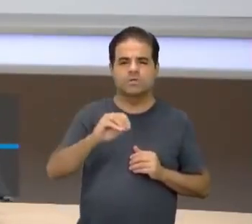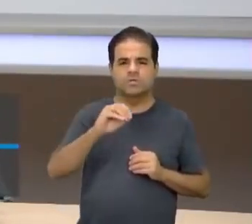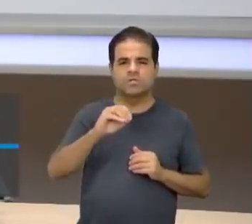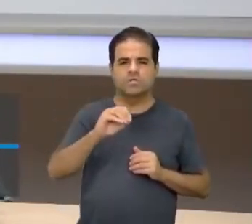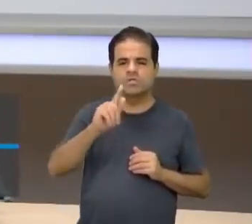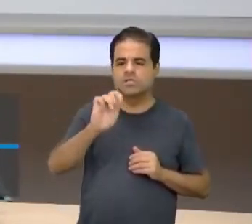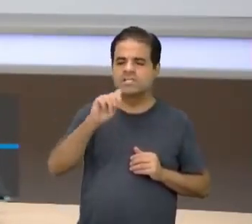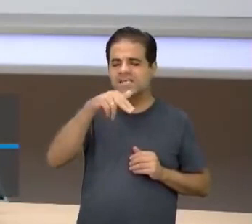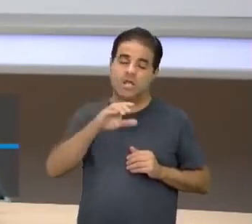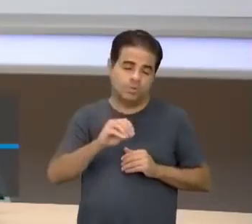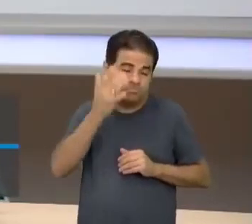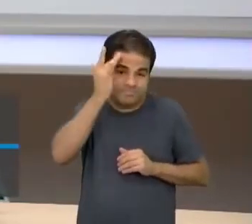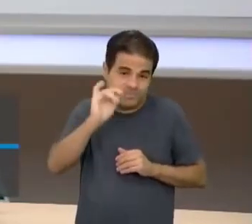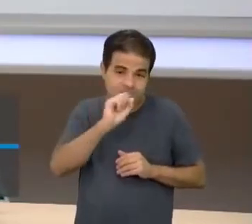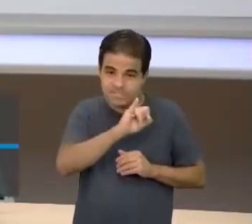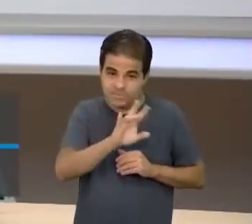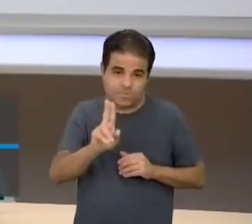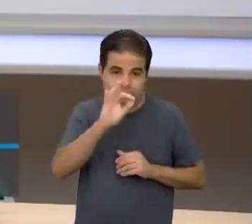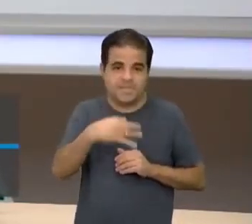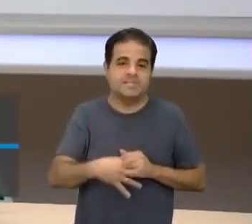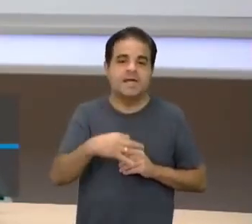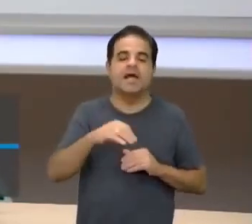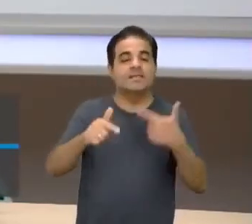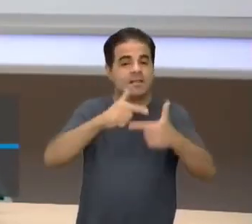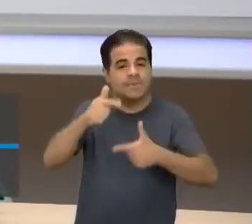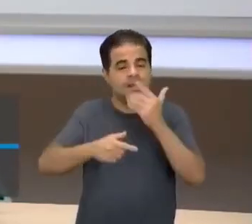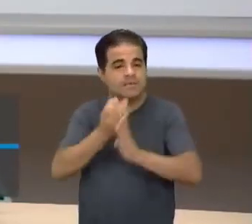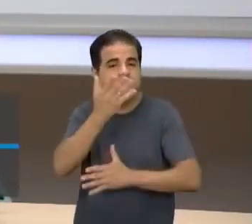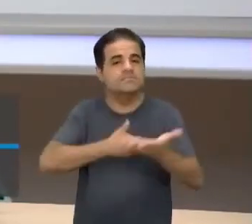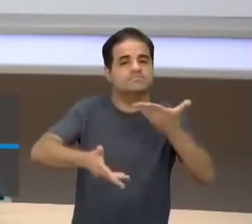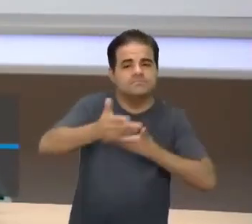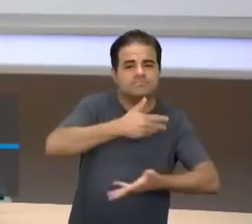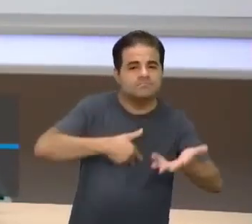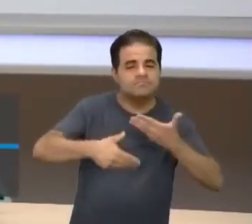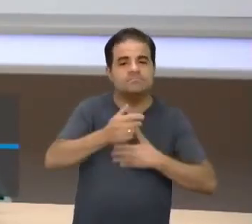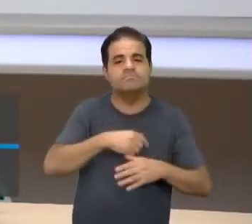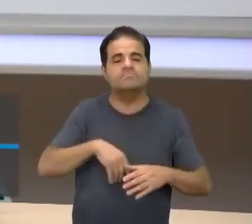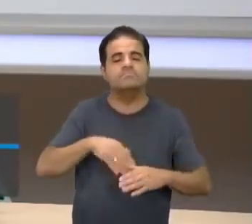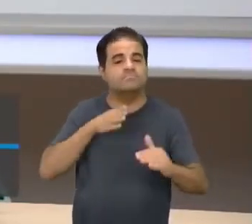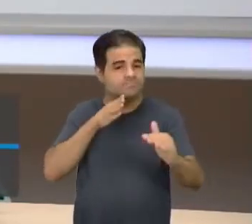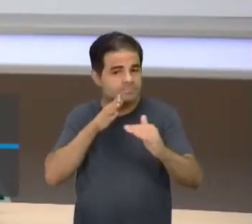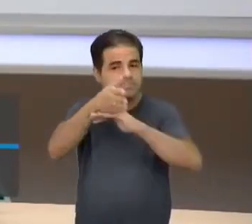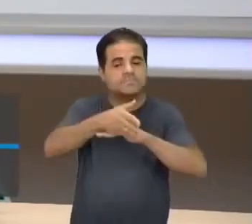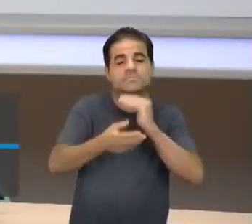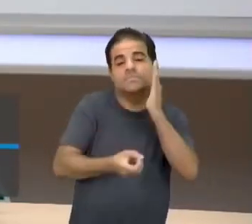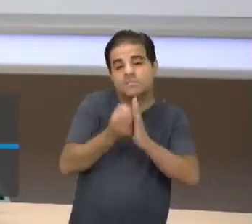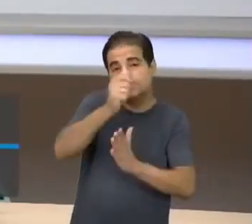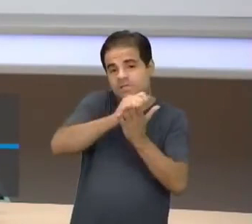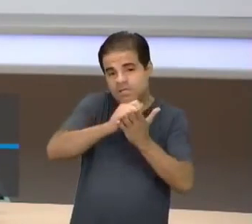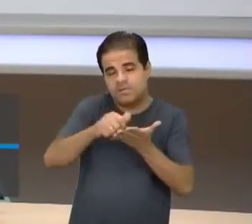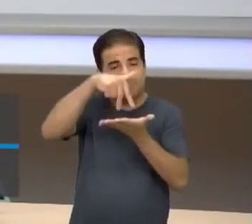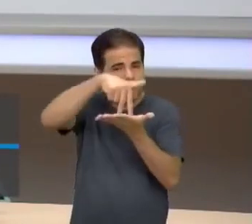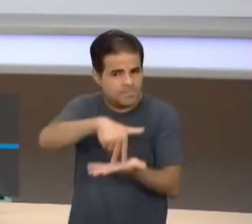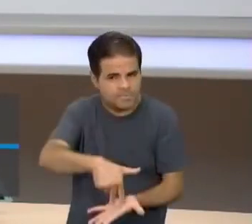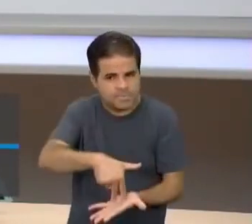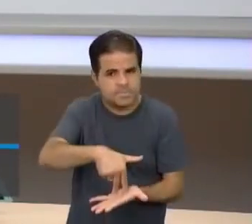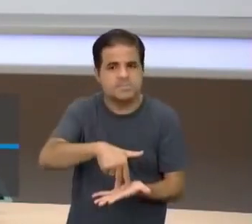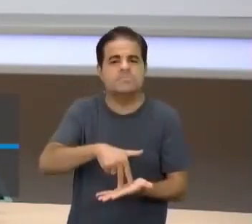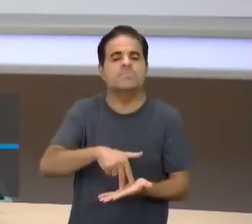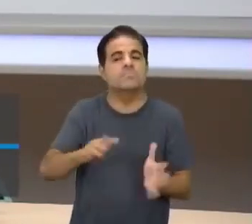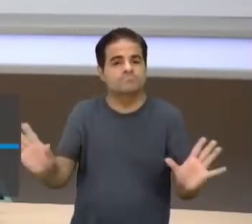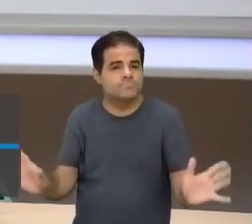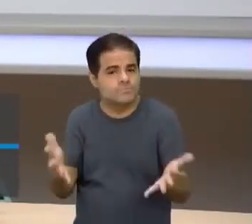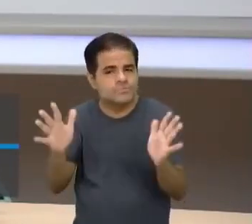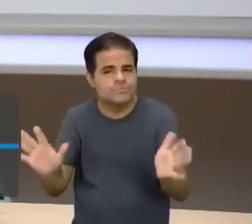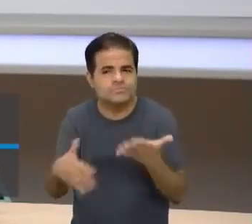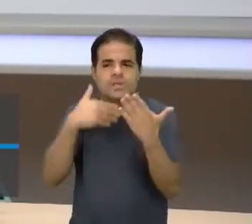vou falar Geno, gente, não sei, desculpa. Trabalhar a interação com a intervenção na elaboração do protagonismo, estimular